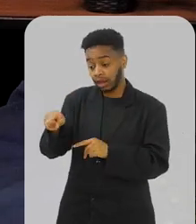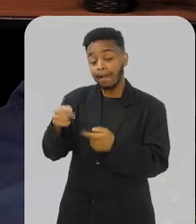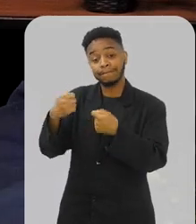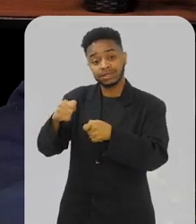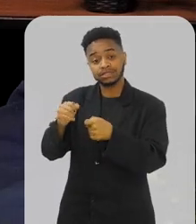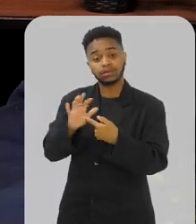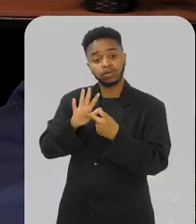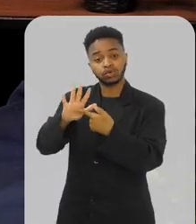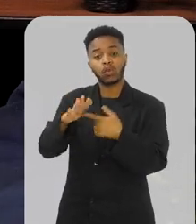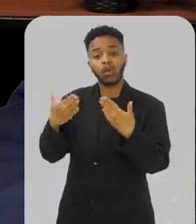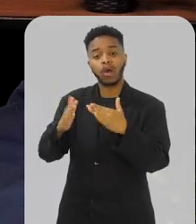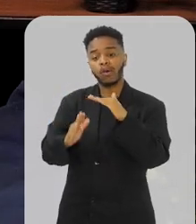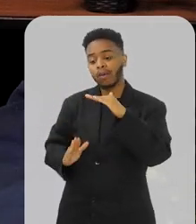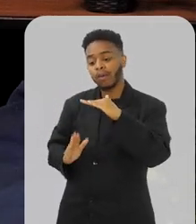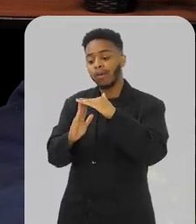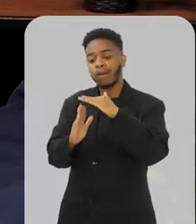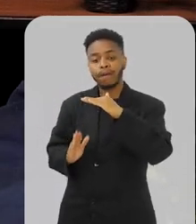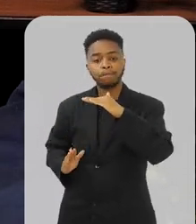bater acima